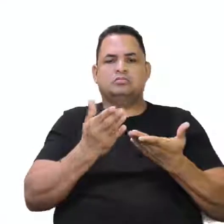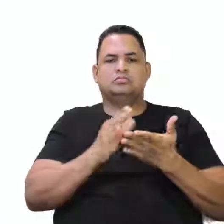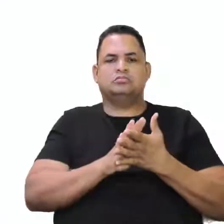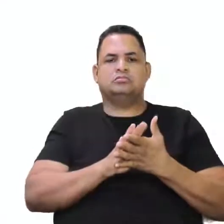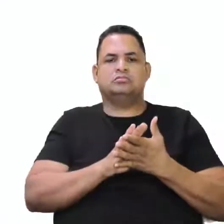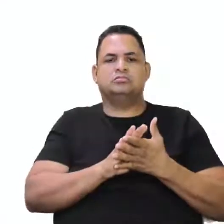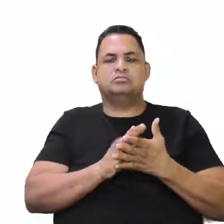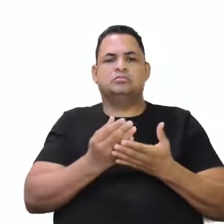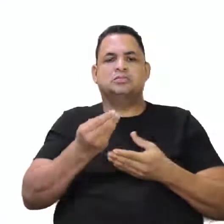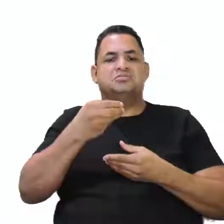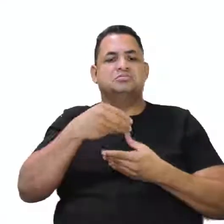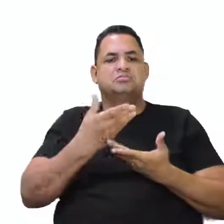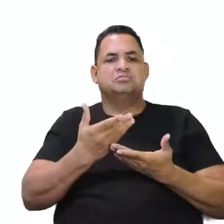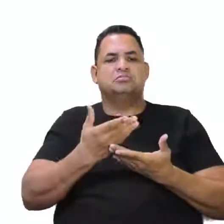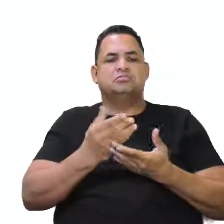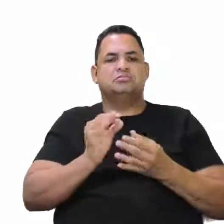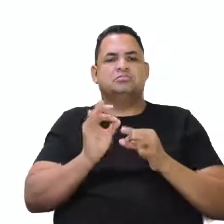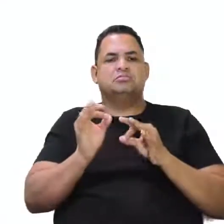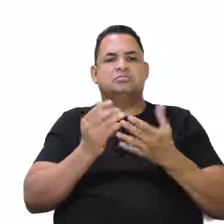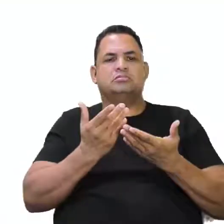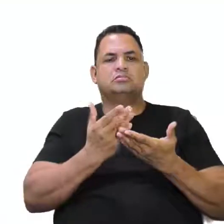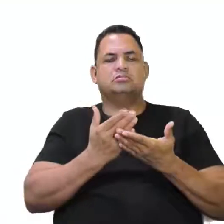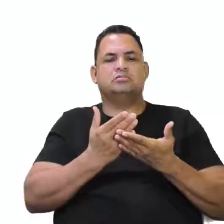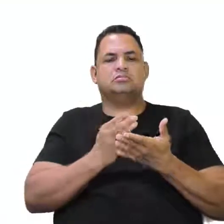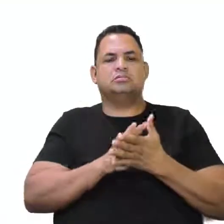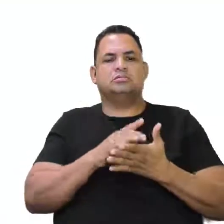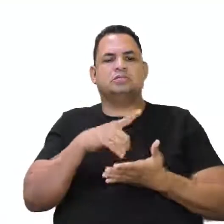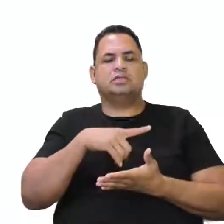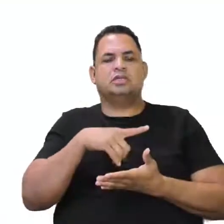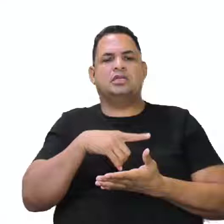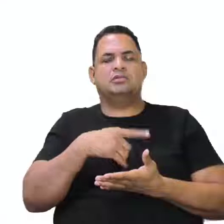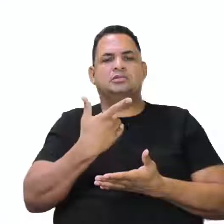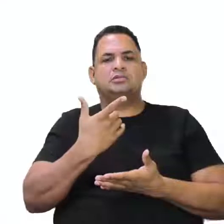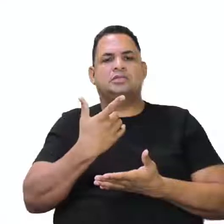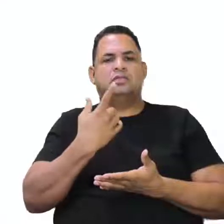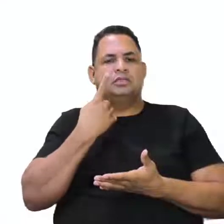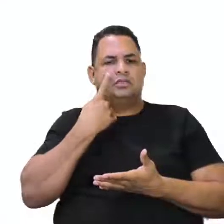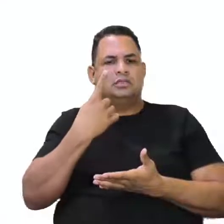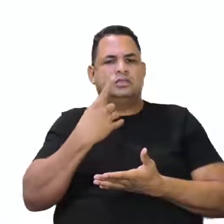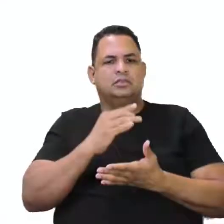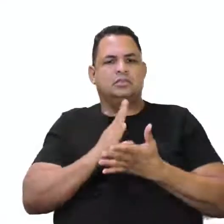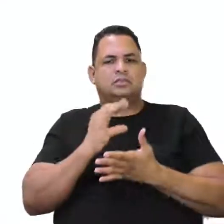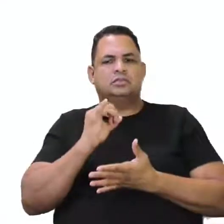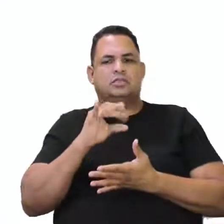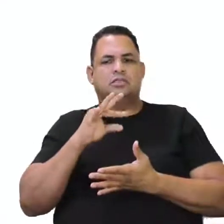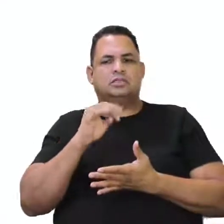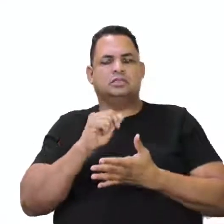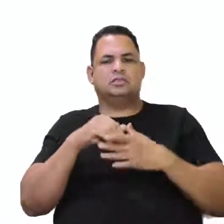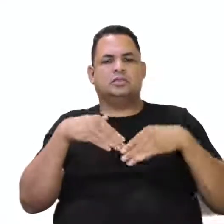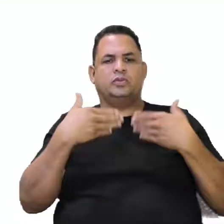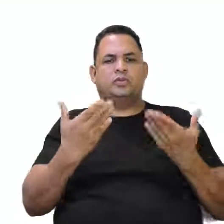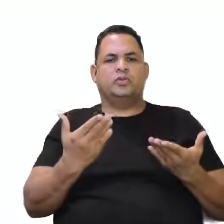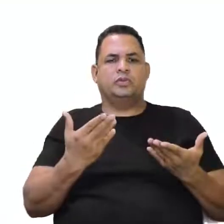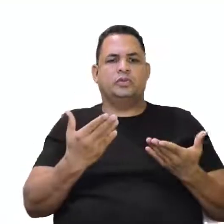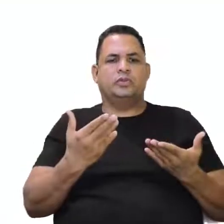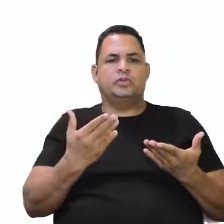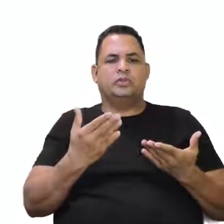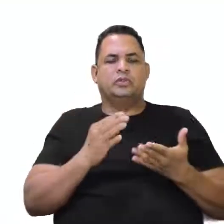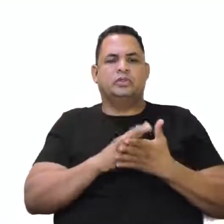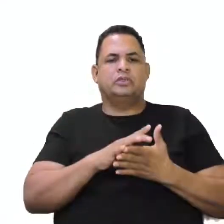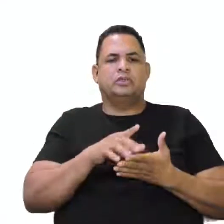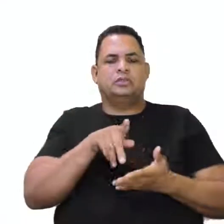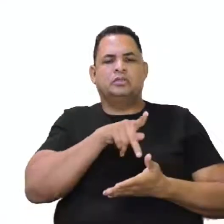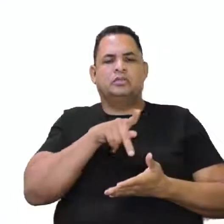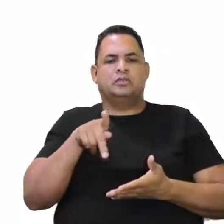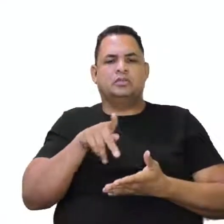Nem foram catalogados. Vocês viram ali a entrevista do Centro de Reabilitação, CETAS, quando a